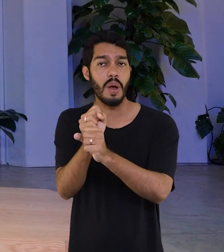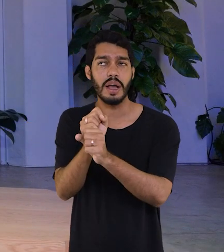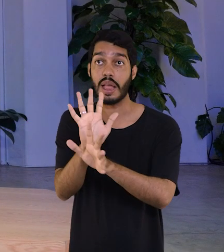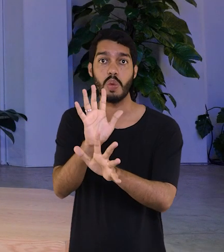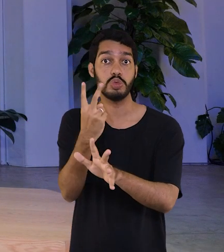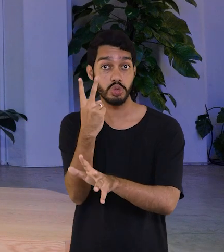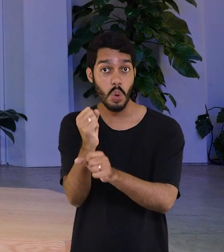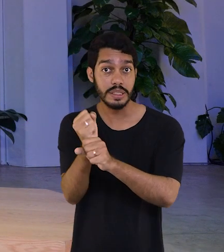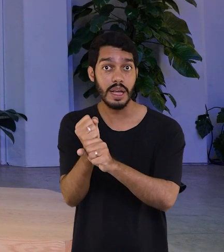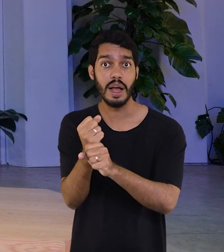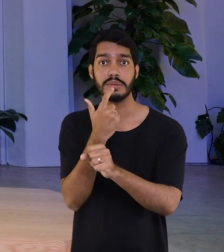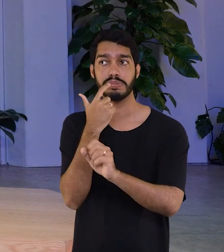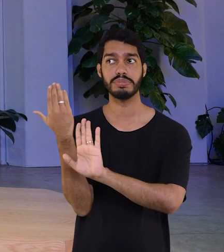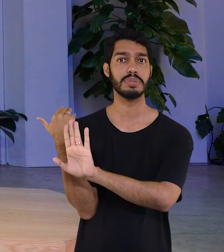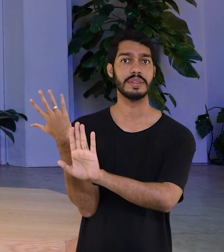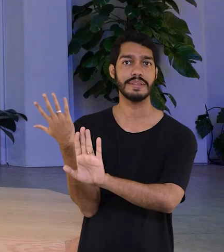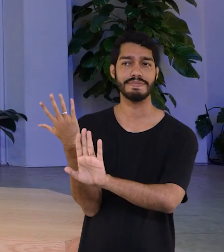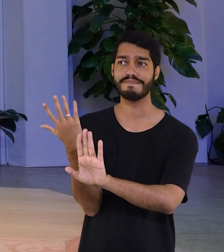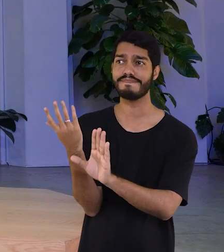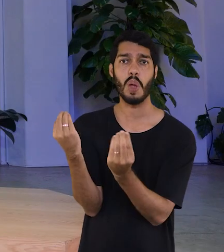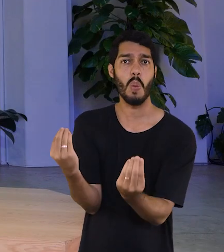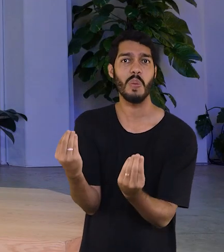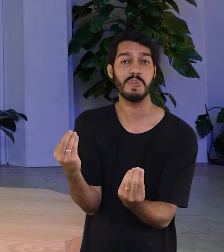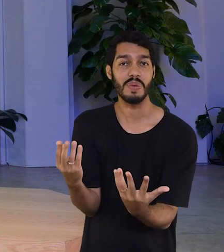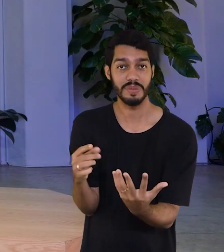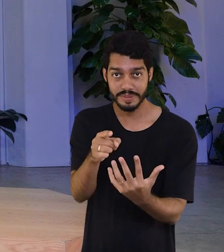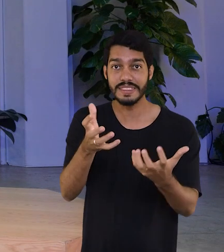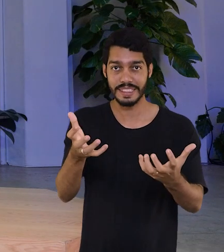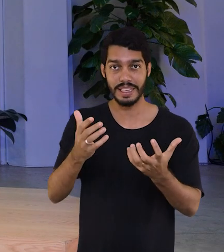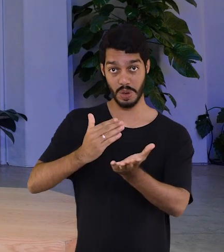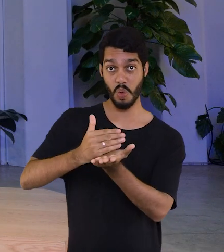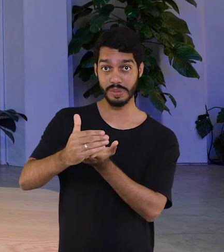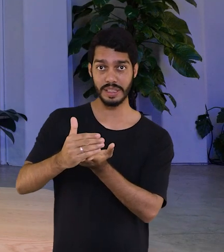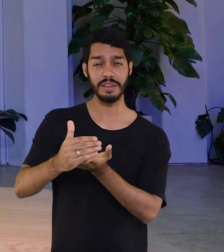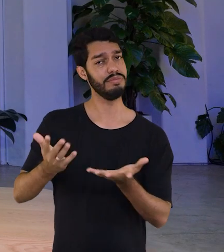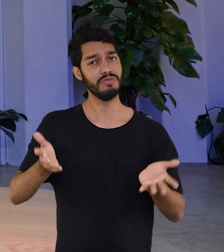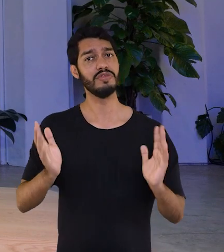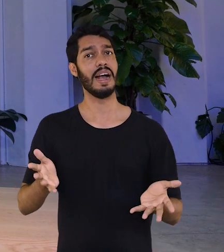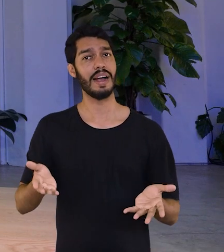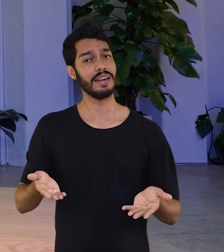5 anos? 2 anos atrás. 2 anos, exato. Então, assim, se vocês querem começar alguma coisa,